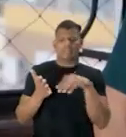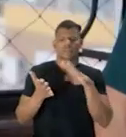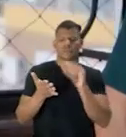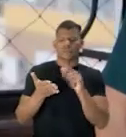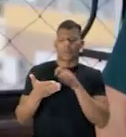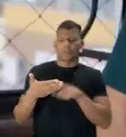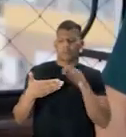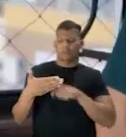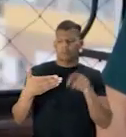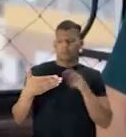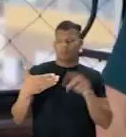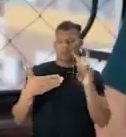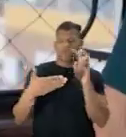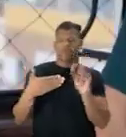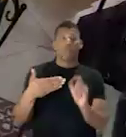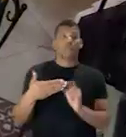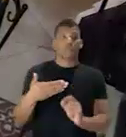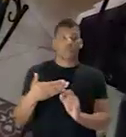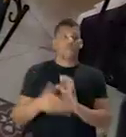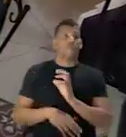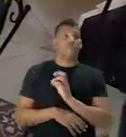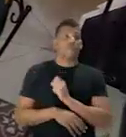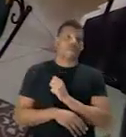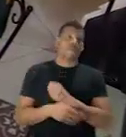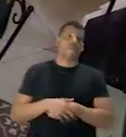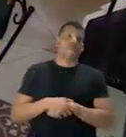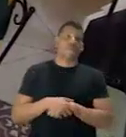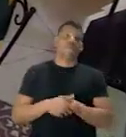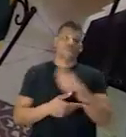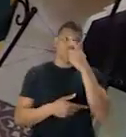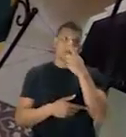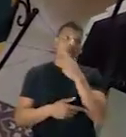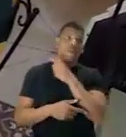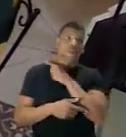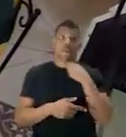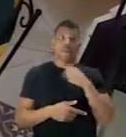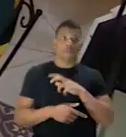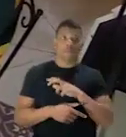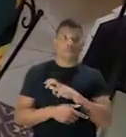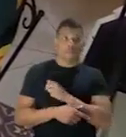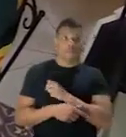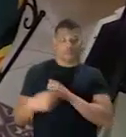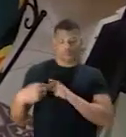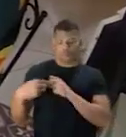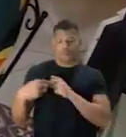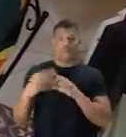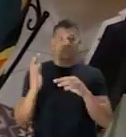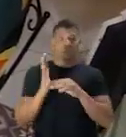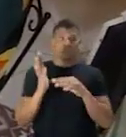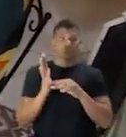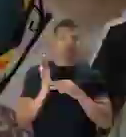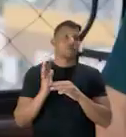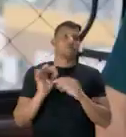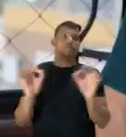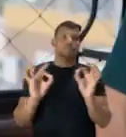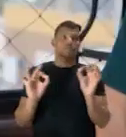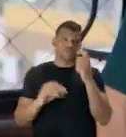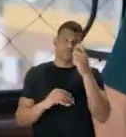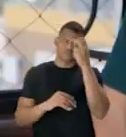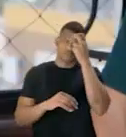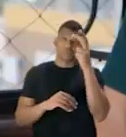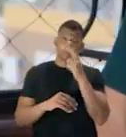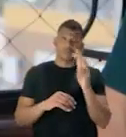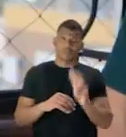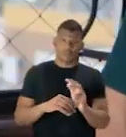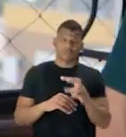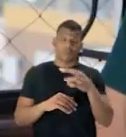um samba de amor. Malandro não morre de mal de amor. Malandro não